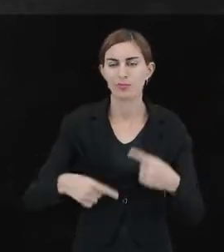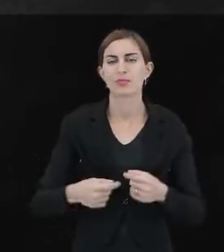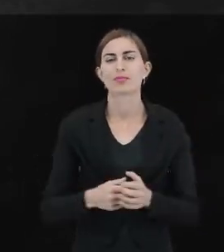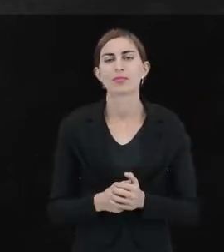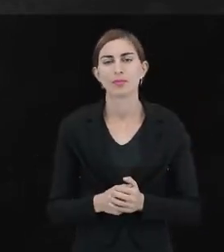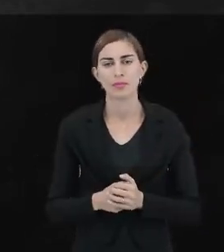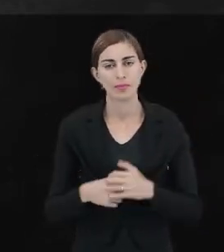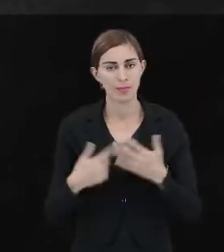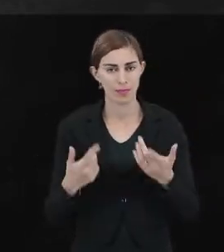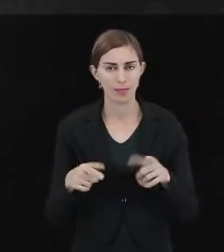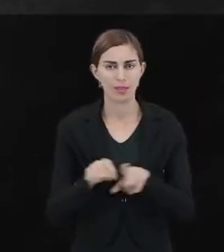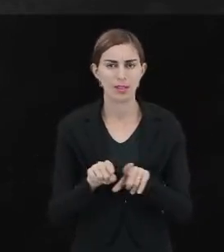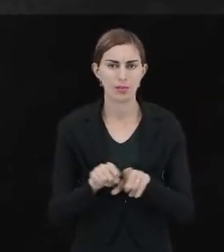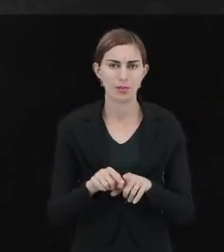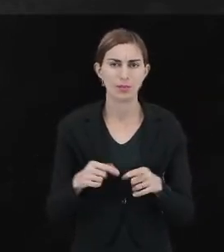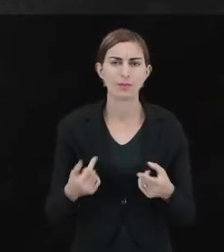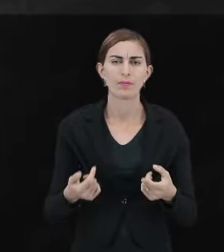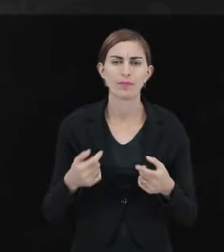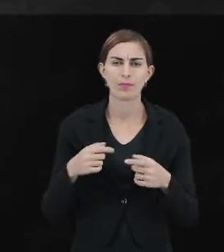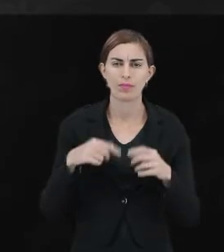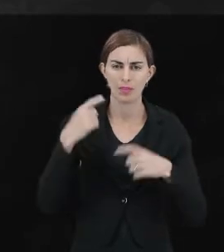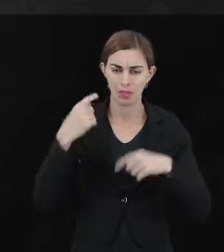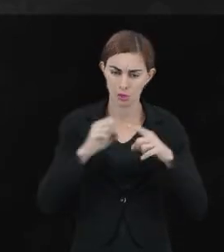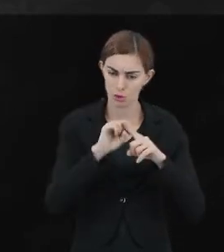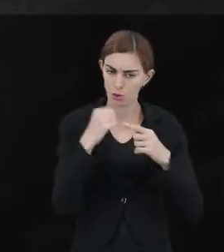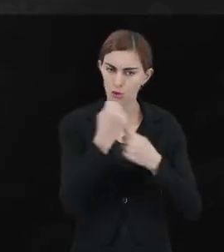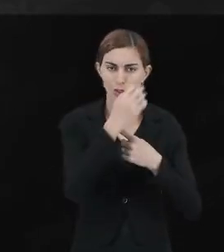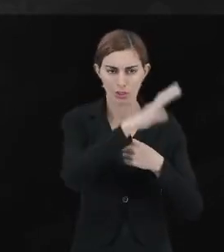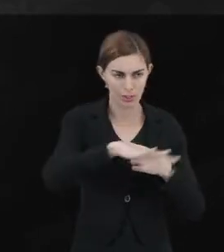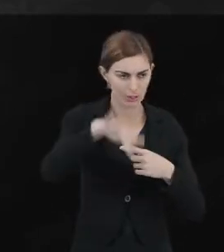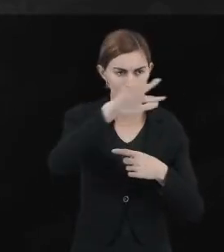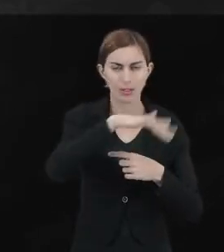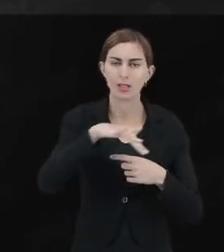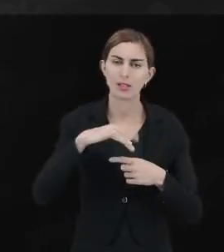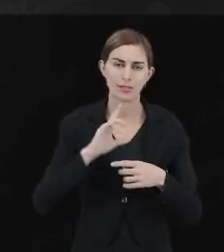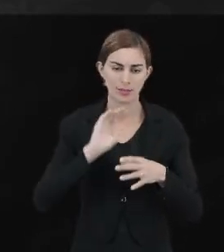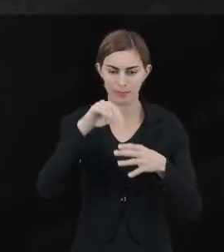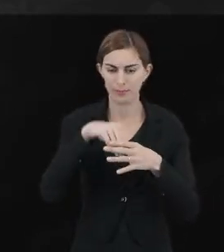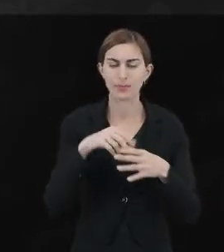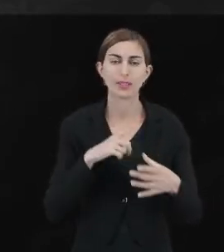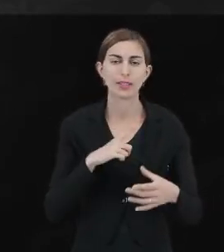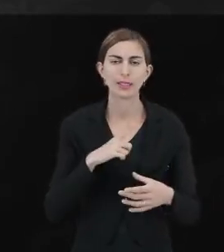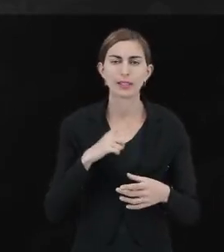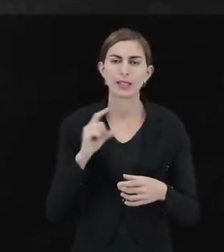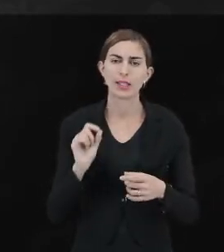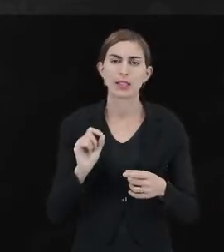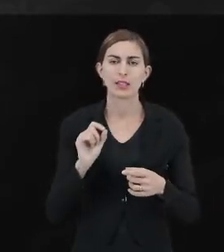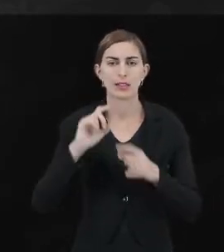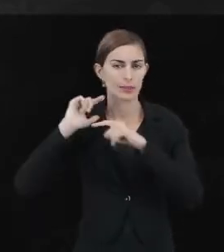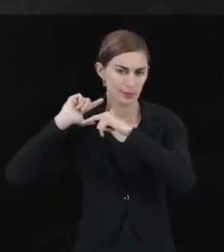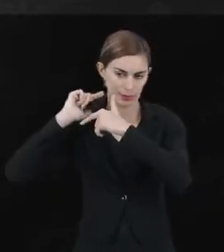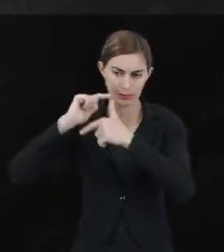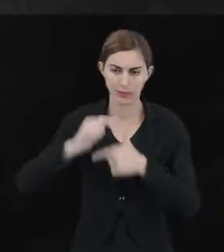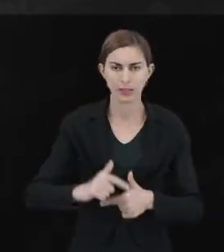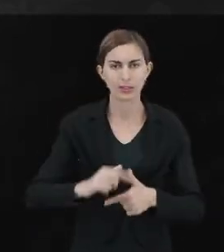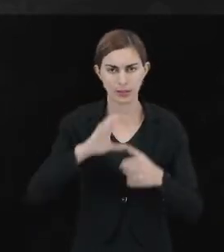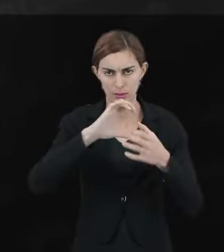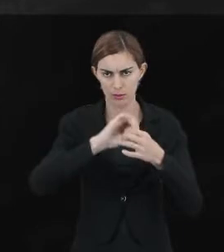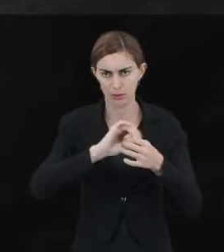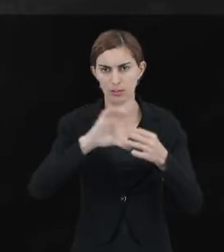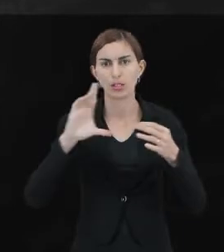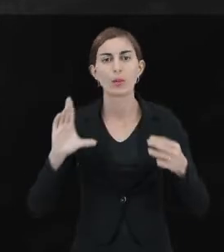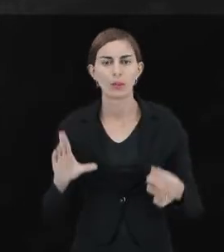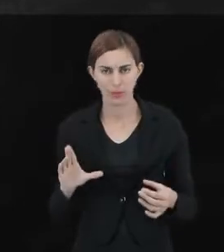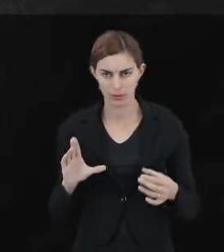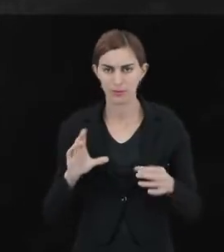e moral. Há nela um misto de aspirações sociais que contém ingredientes tanto de uma tradição